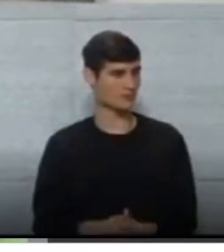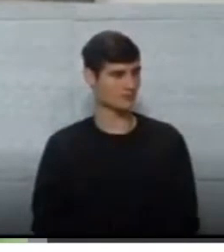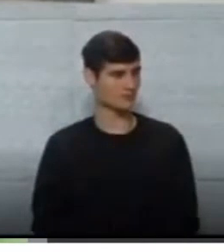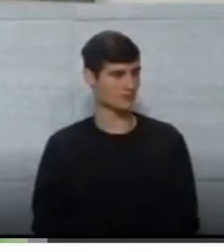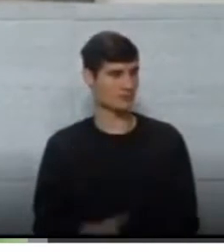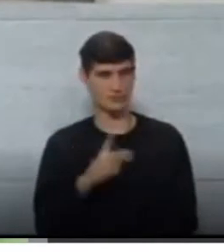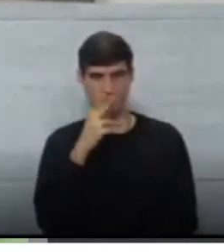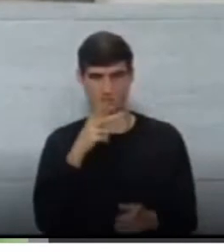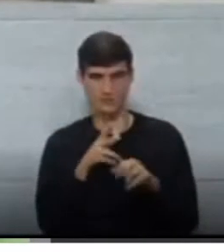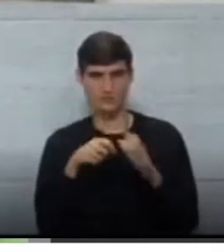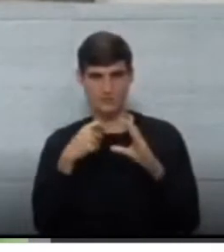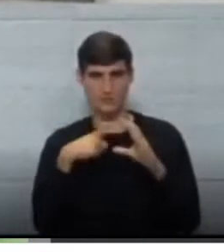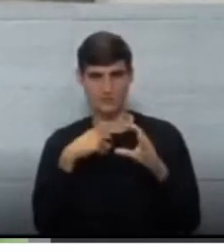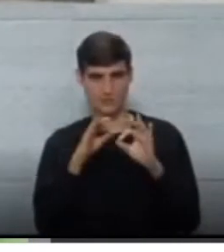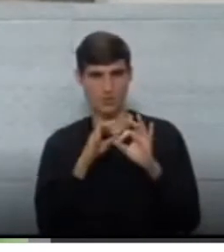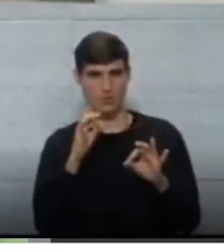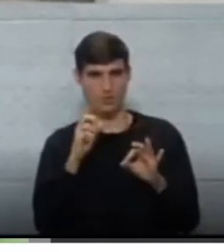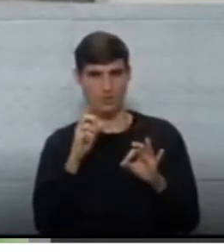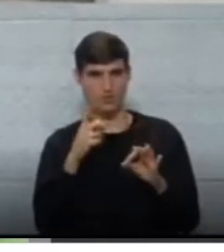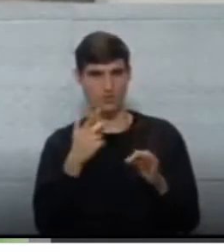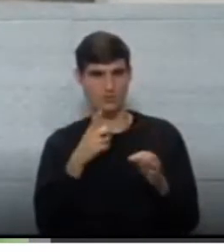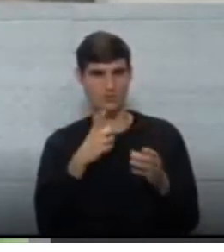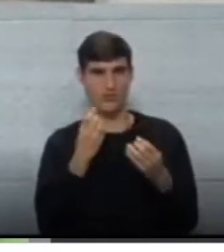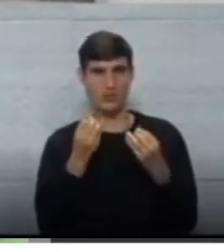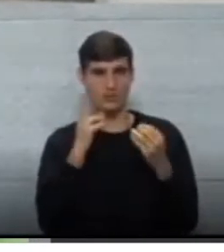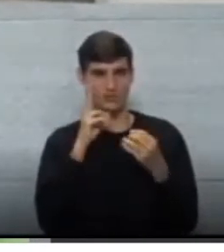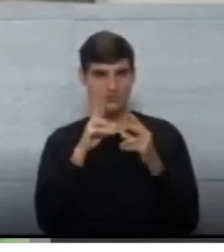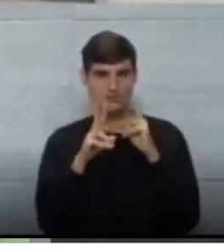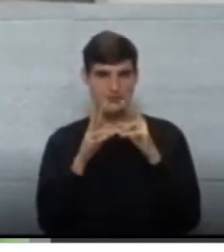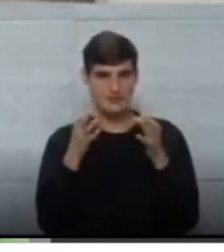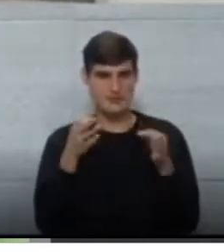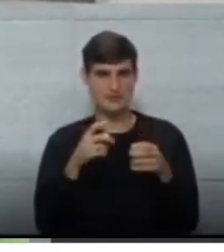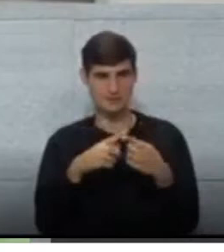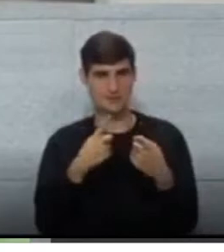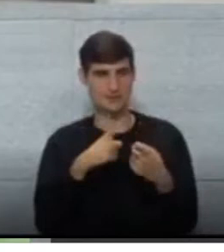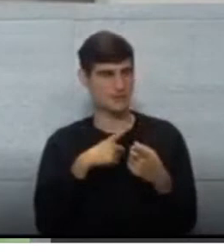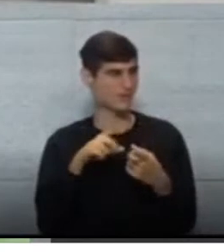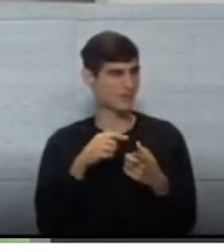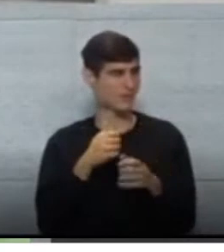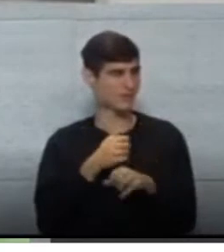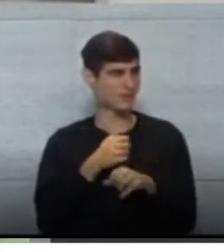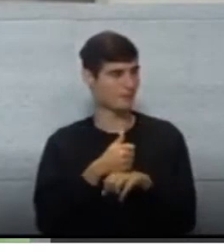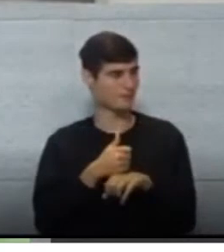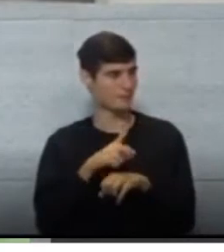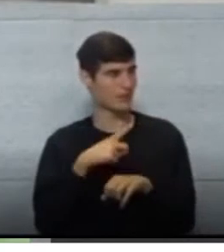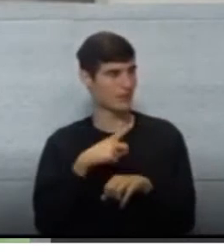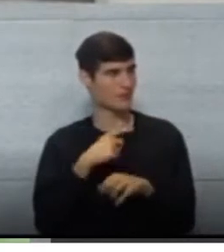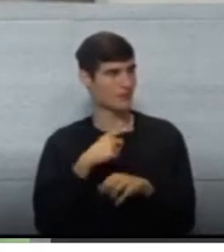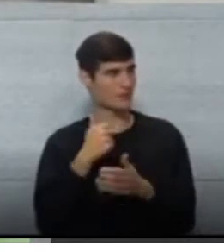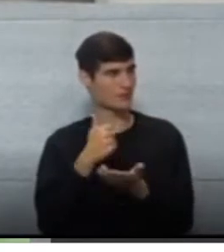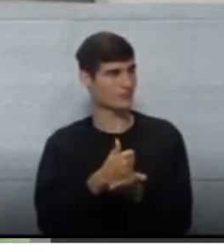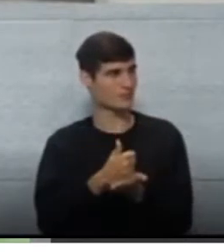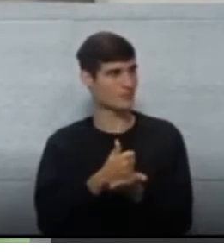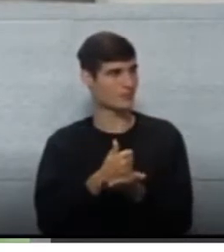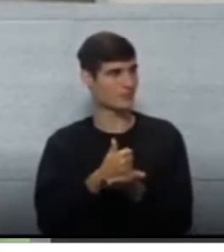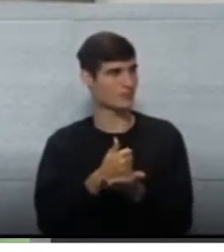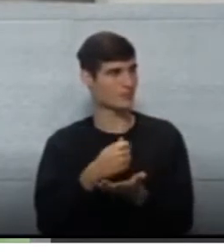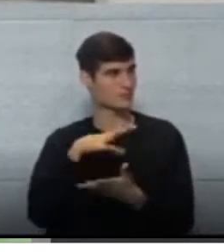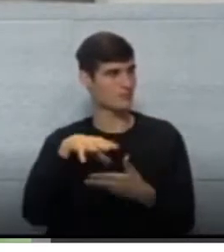trago então outro vídeo mostrando com clareza como é que é o processo como é que é a reação positiva, certo? Mas